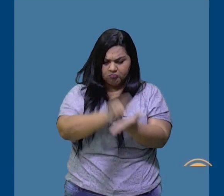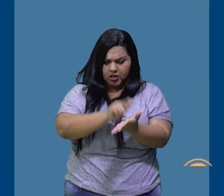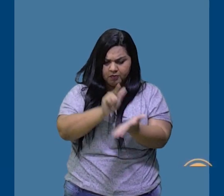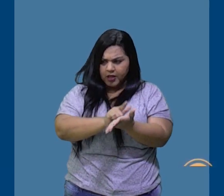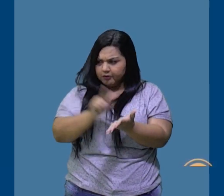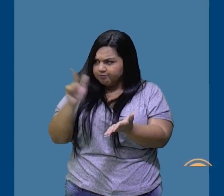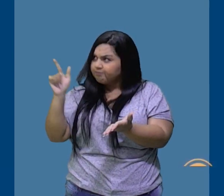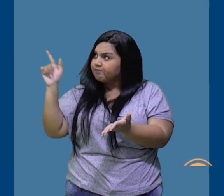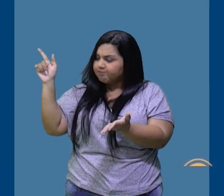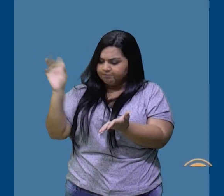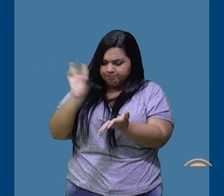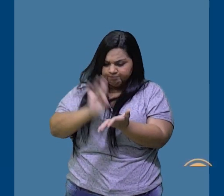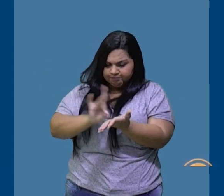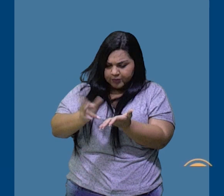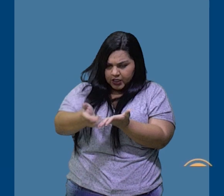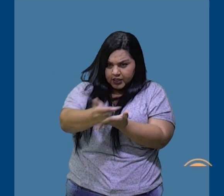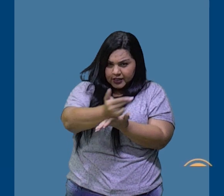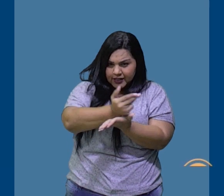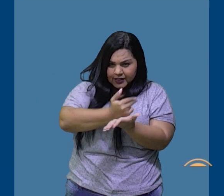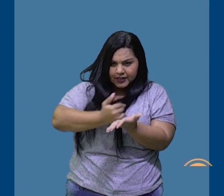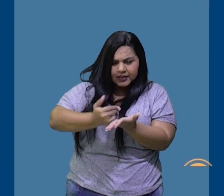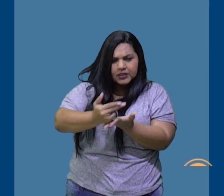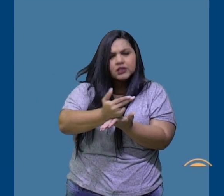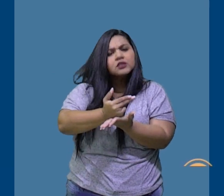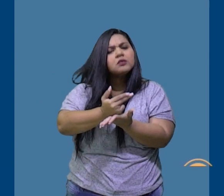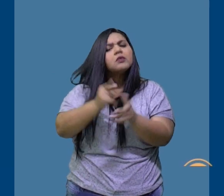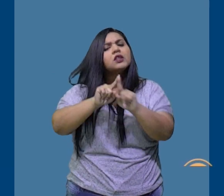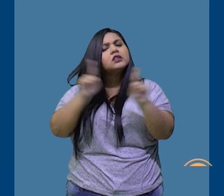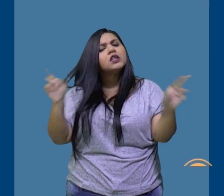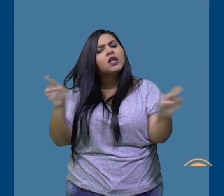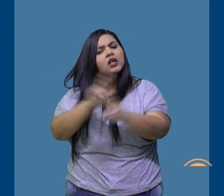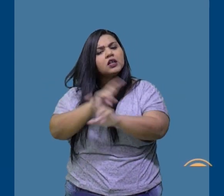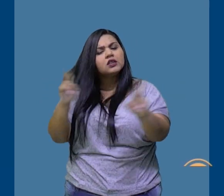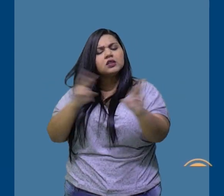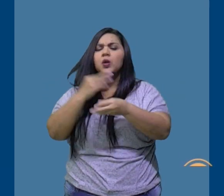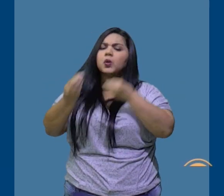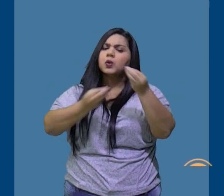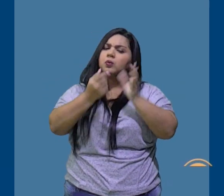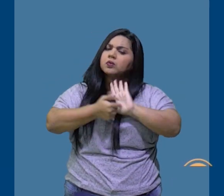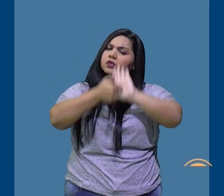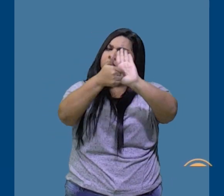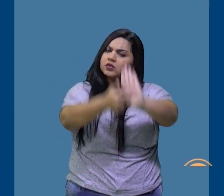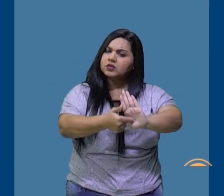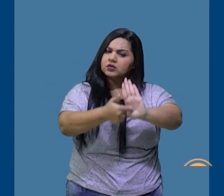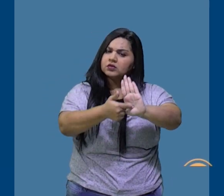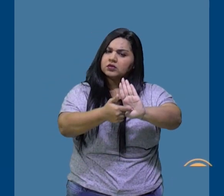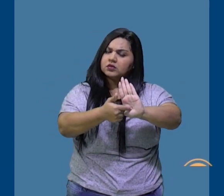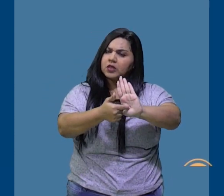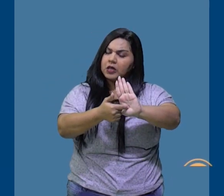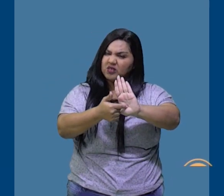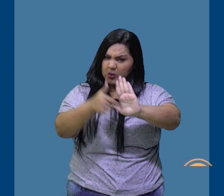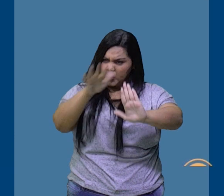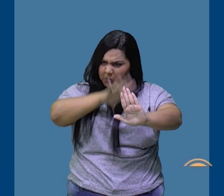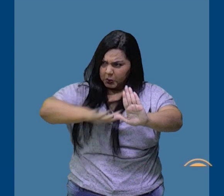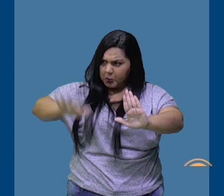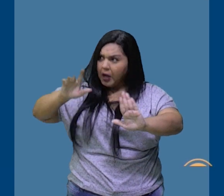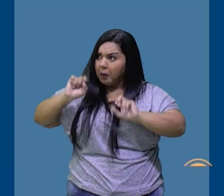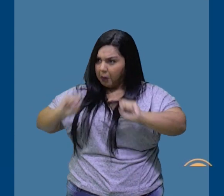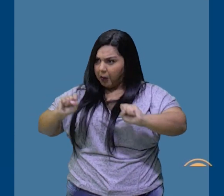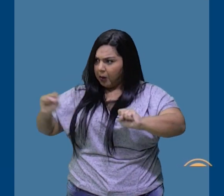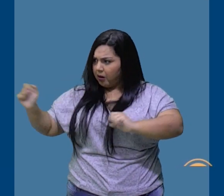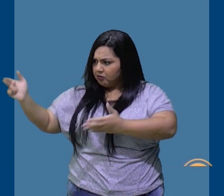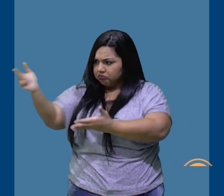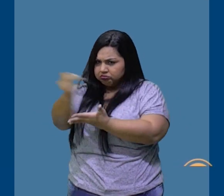ali essa relação, porque eu não tenho como, gente, representar aquele espaço real, né? Então, nós